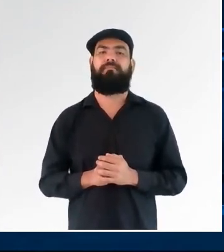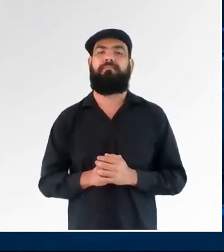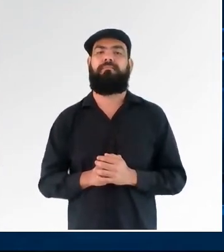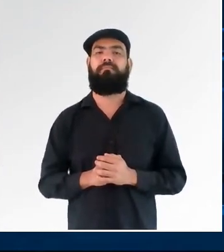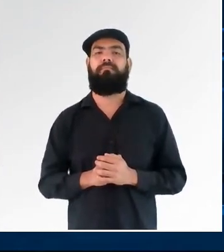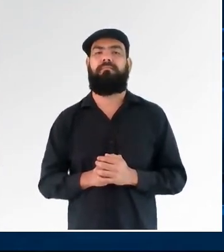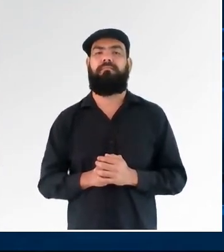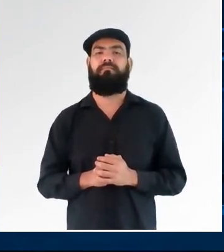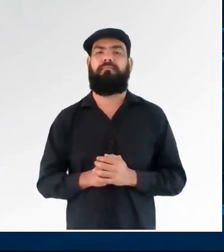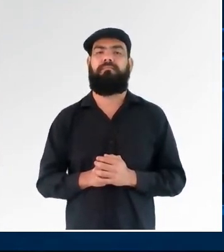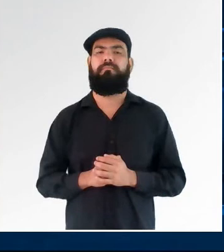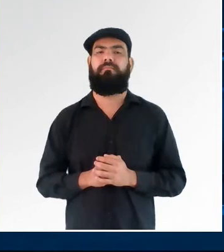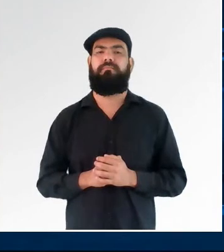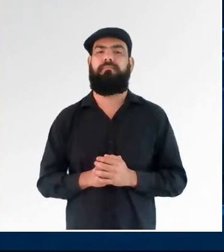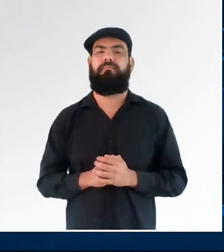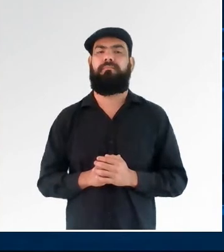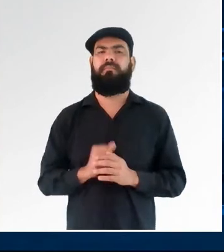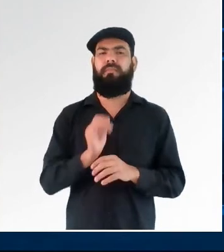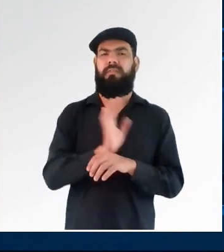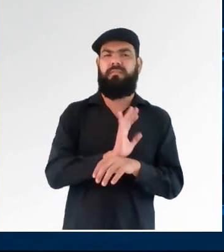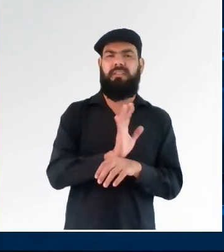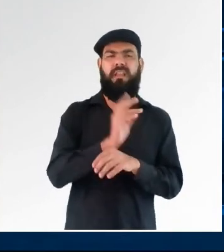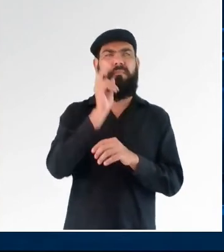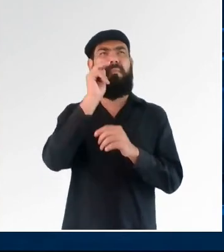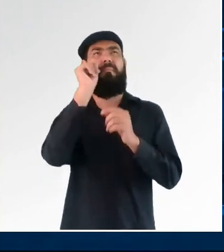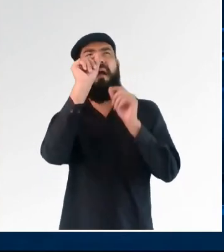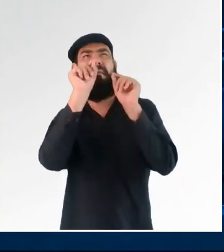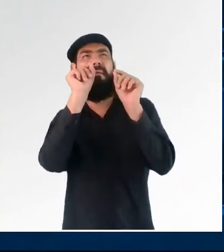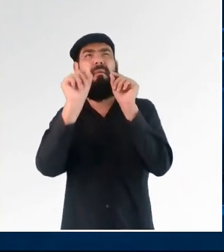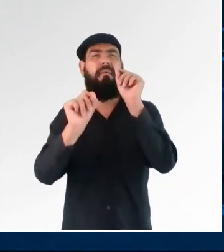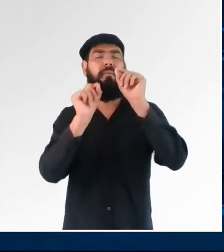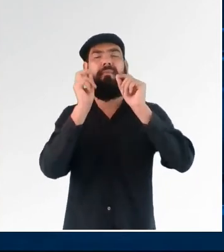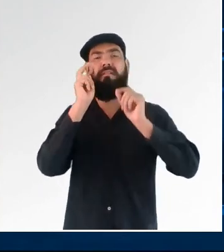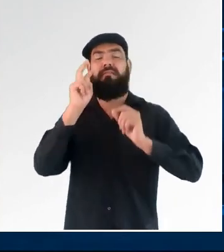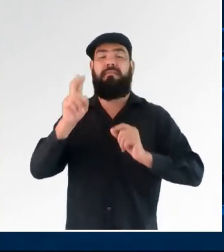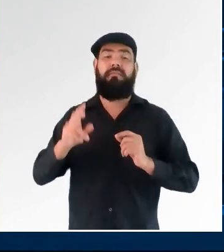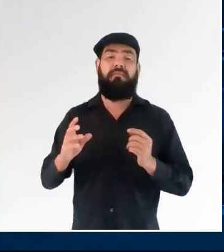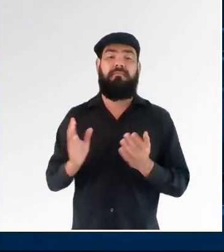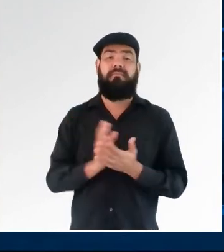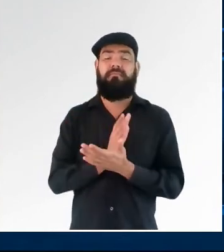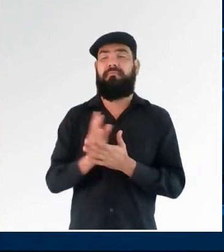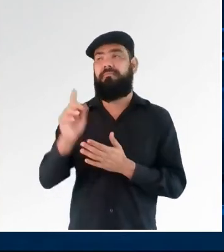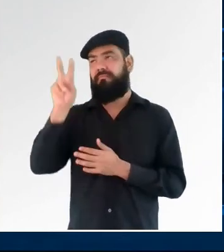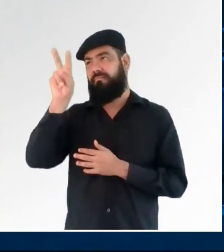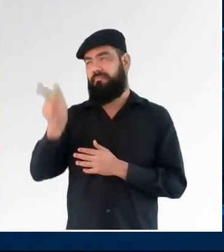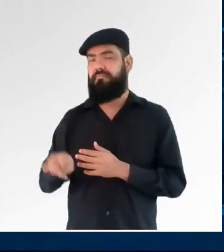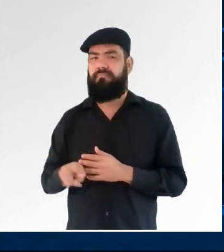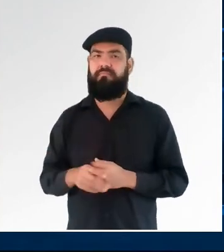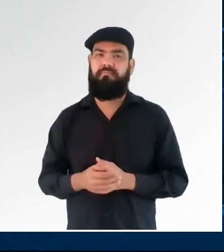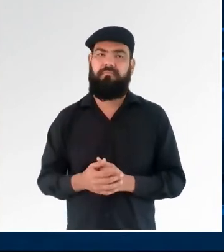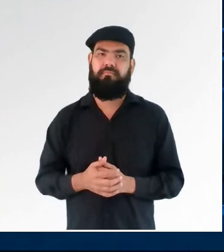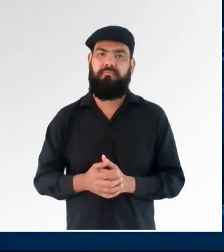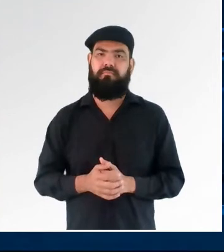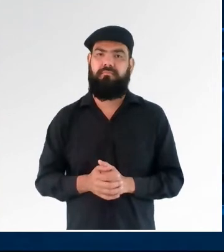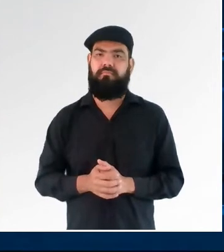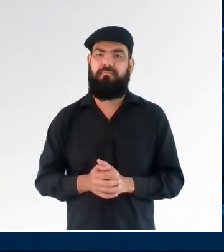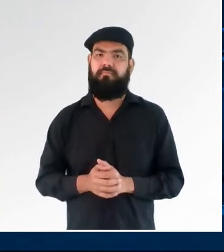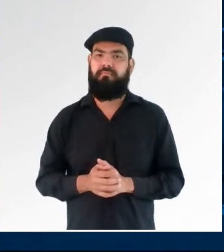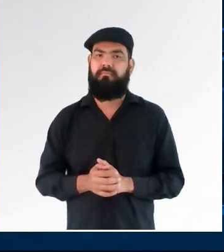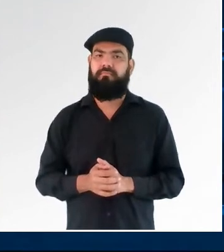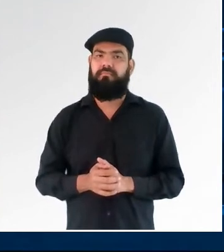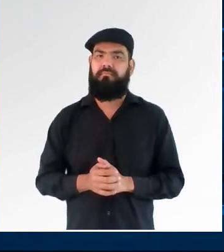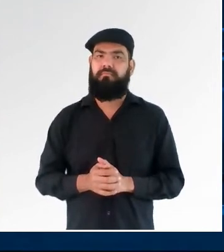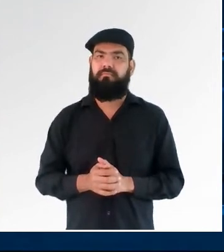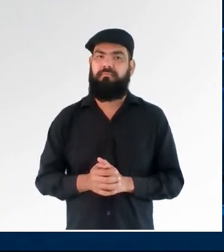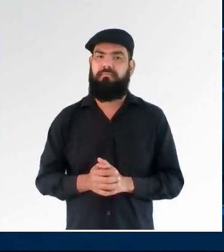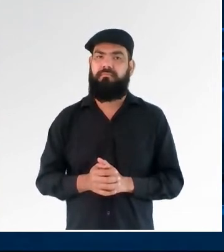foi indicado pelo autor sobre essas resenhas. Olha só, muito bem. Então, olha as características aqui, ó.